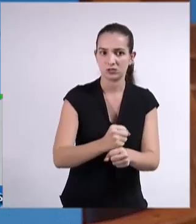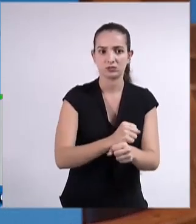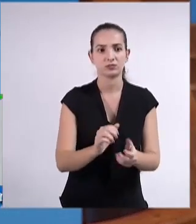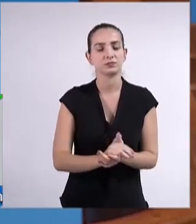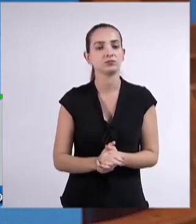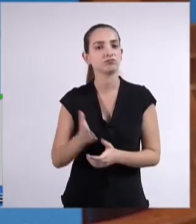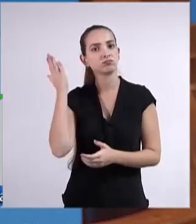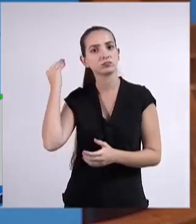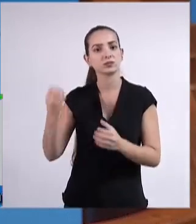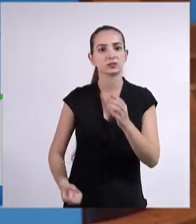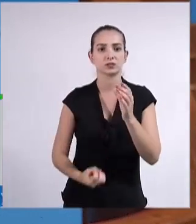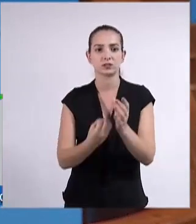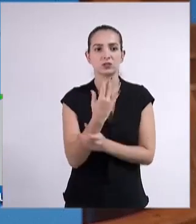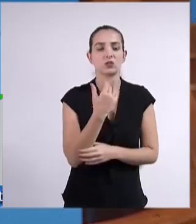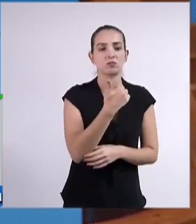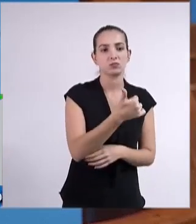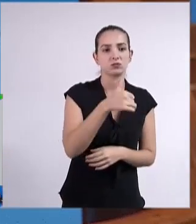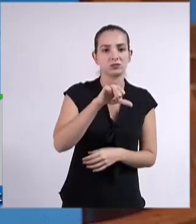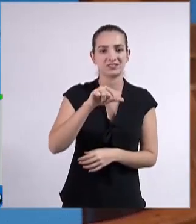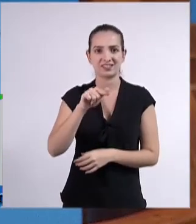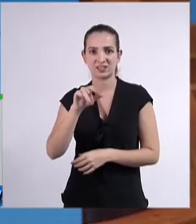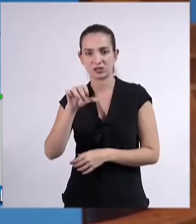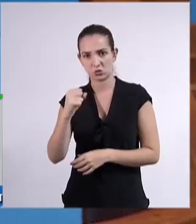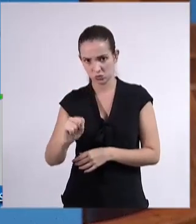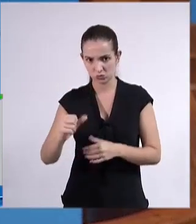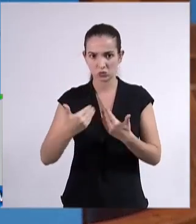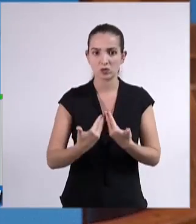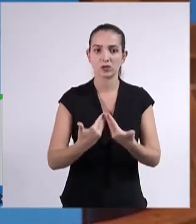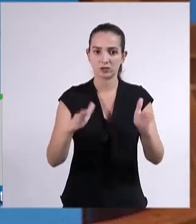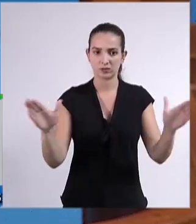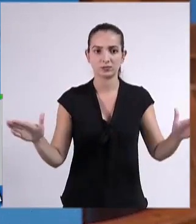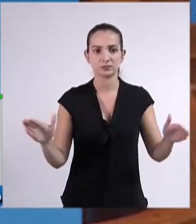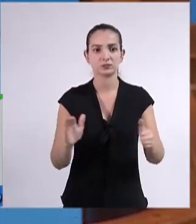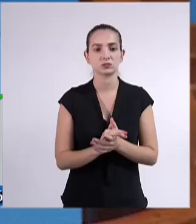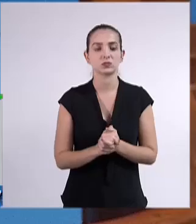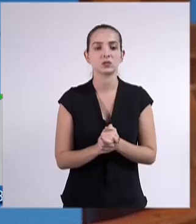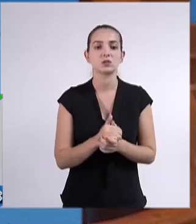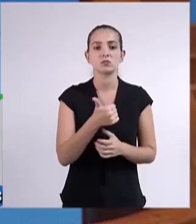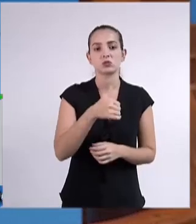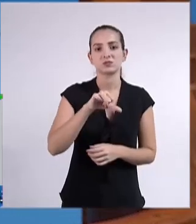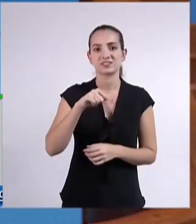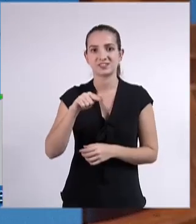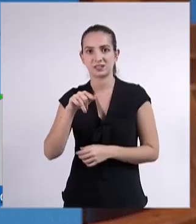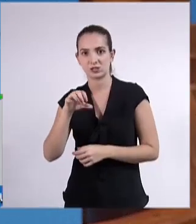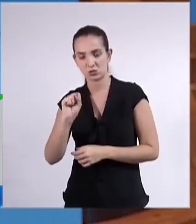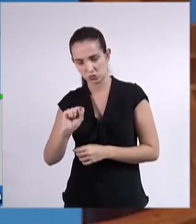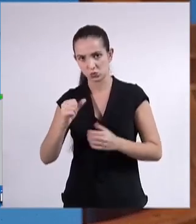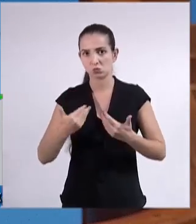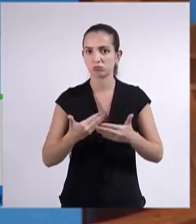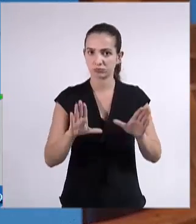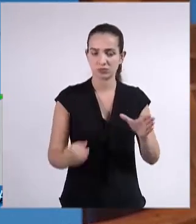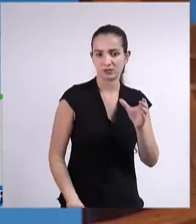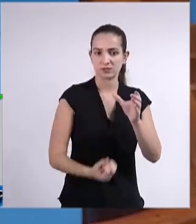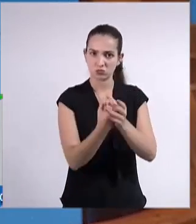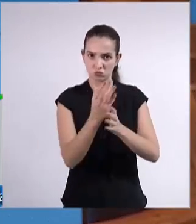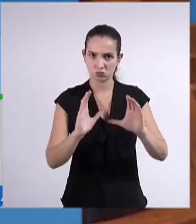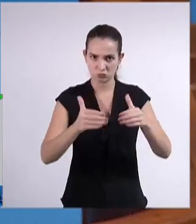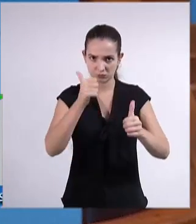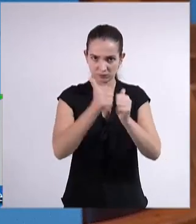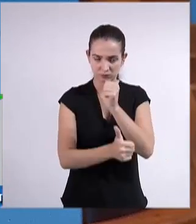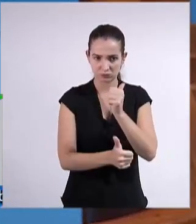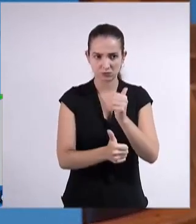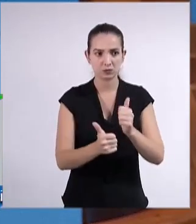na divisão do Estado em 78, né? A federação de 1978. Se nós